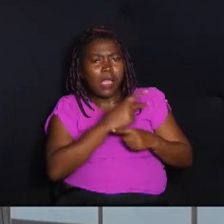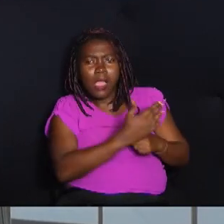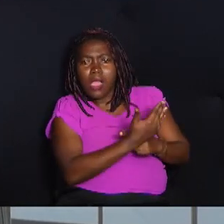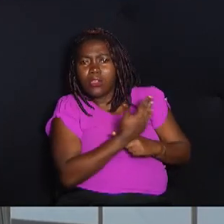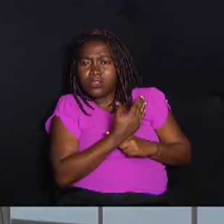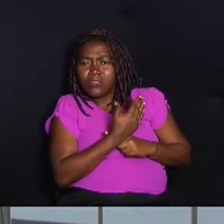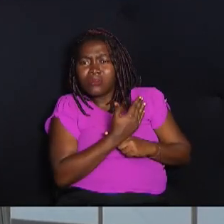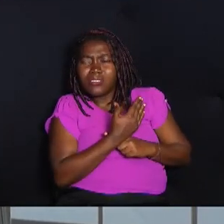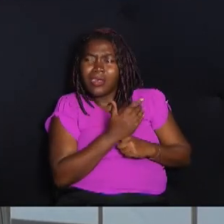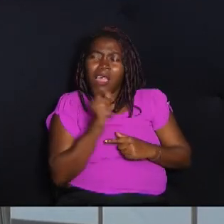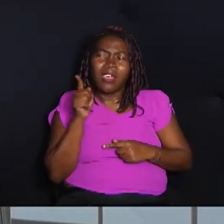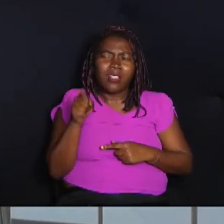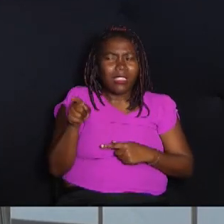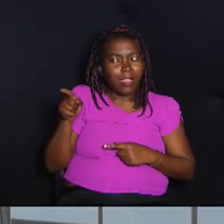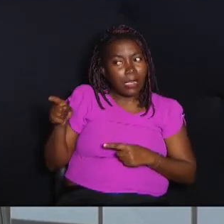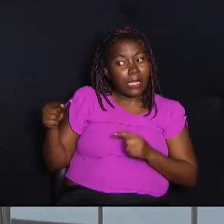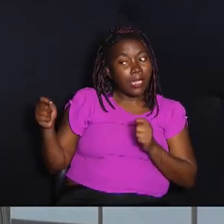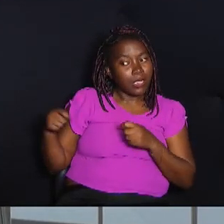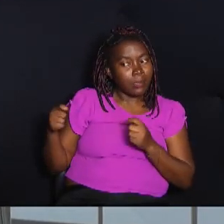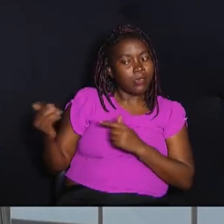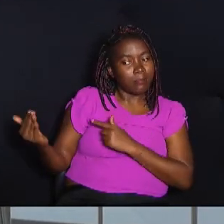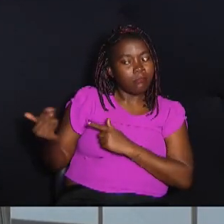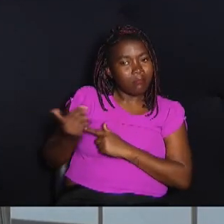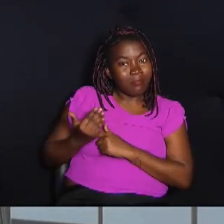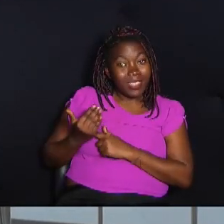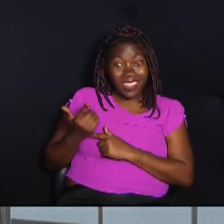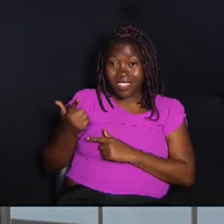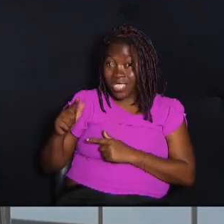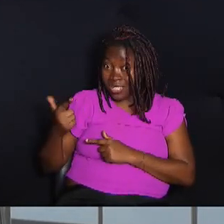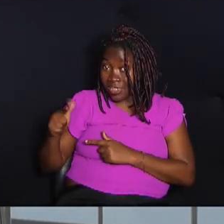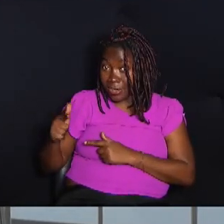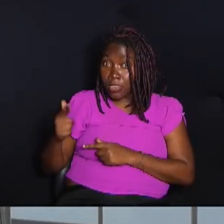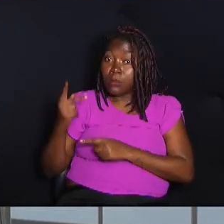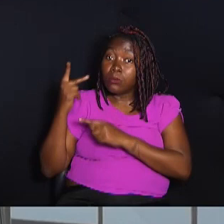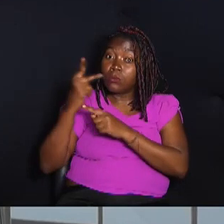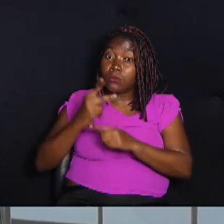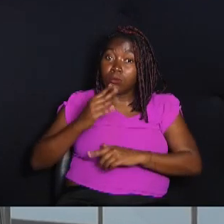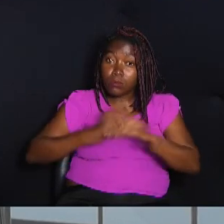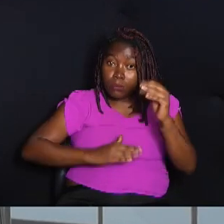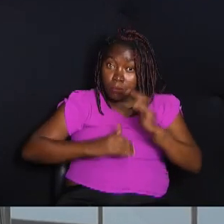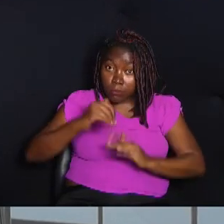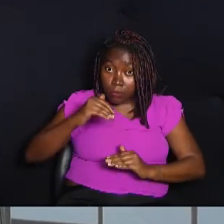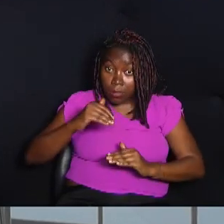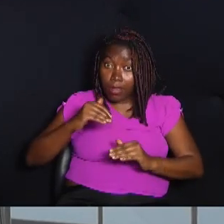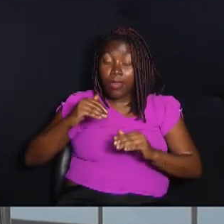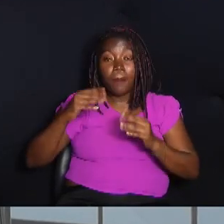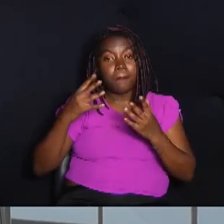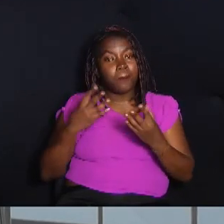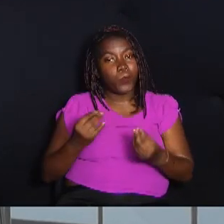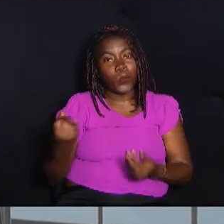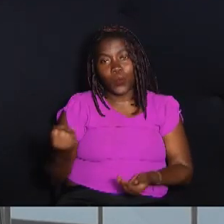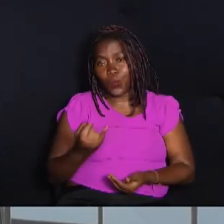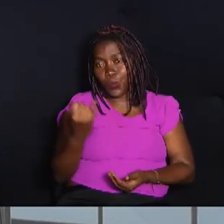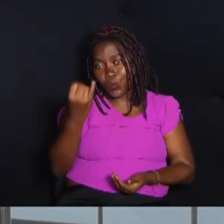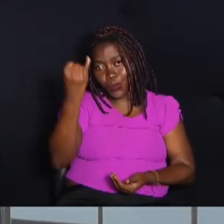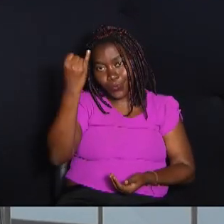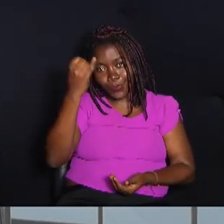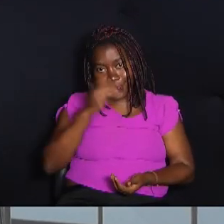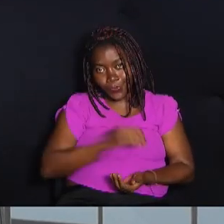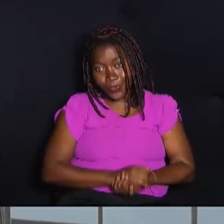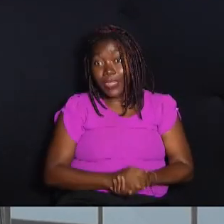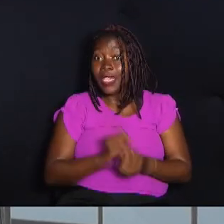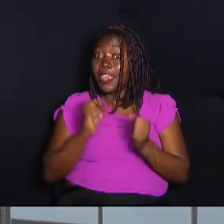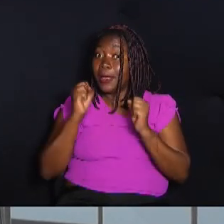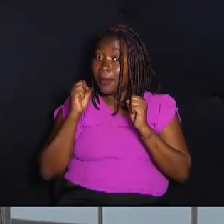que eu posso contar, né? Se não tiver alguém próximo, busque um profissional. Isso é muito importante e pode